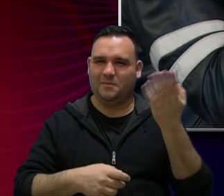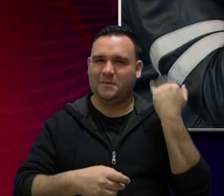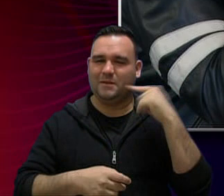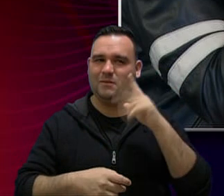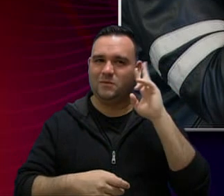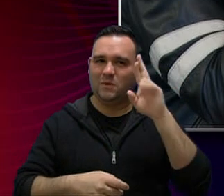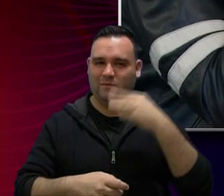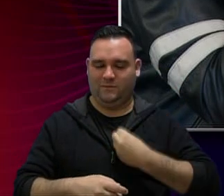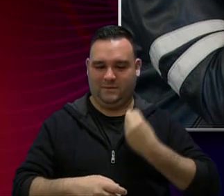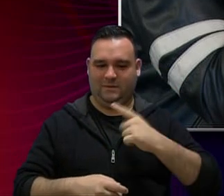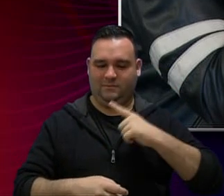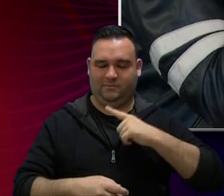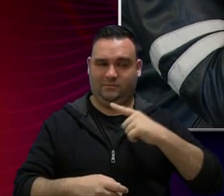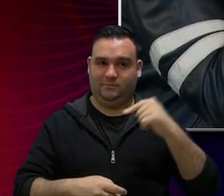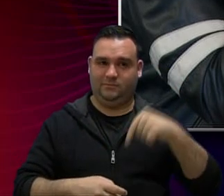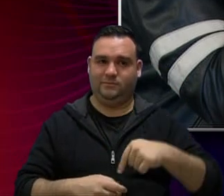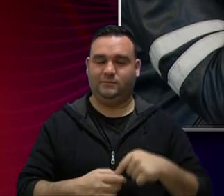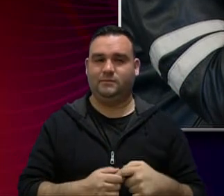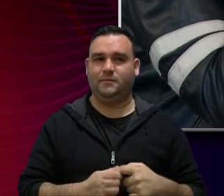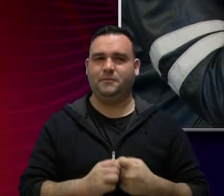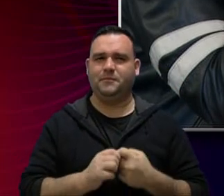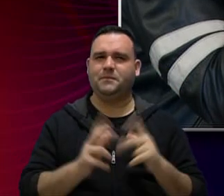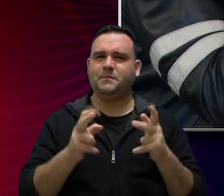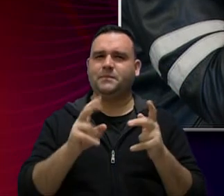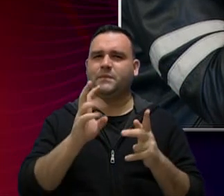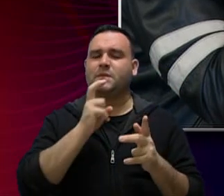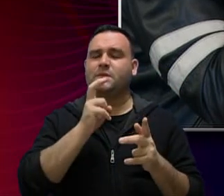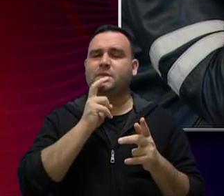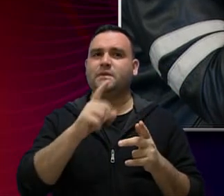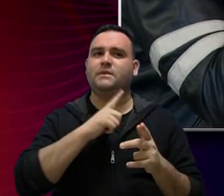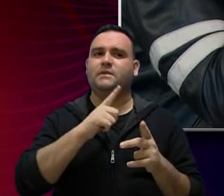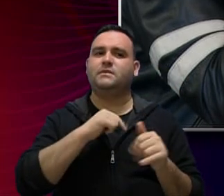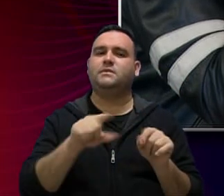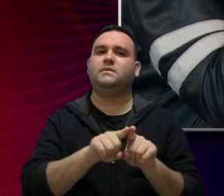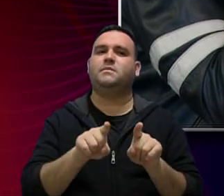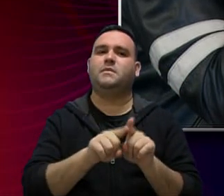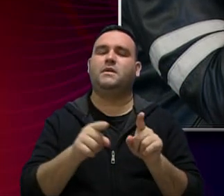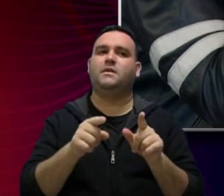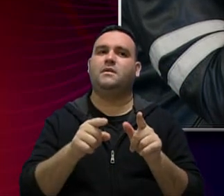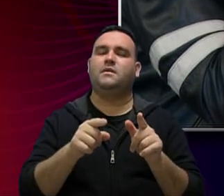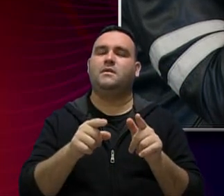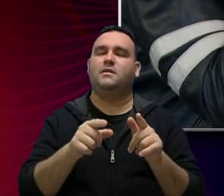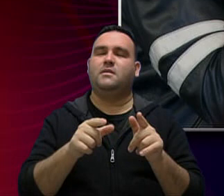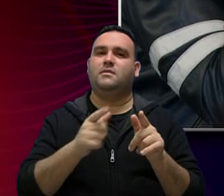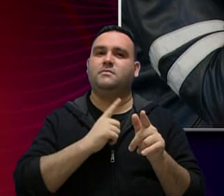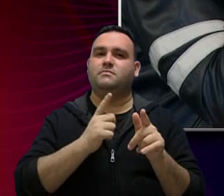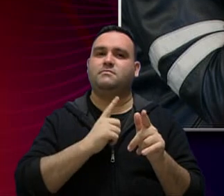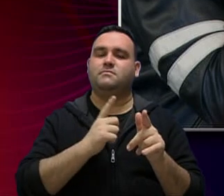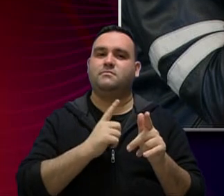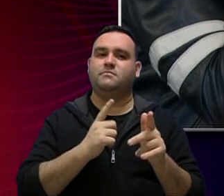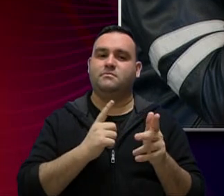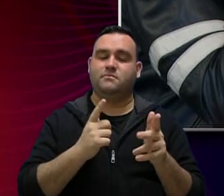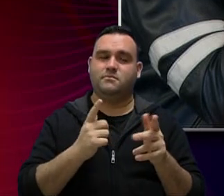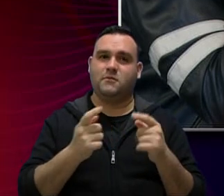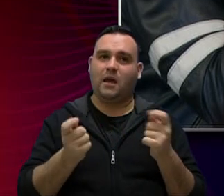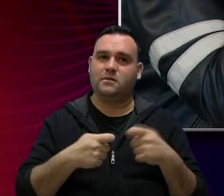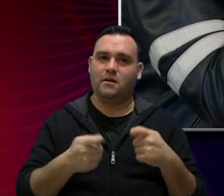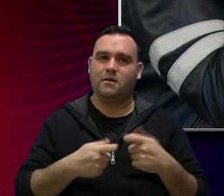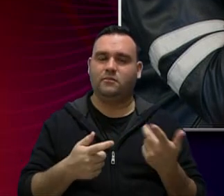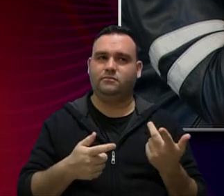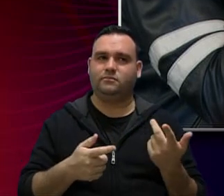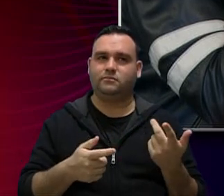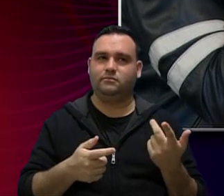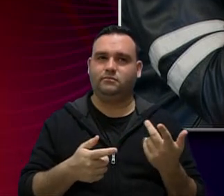senhoria está presente eu soube o que é sorocaba tem inclusive na classificação de para poder